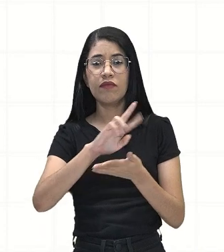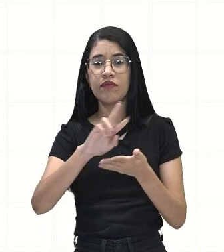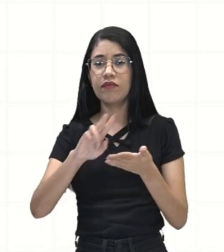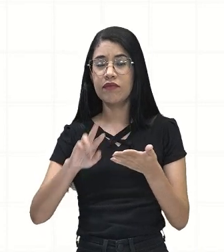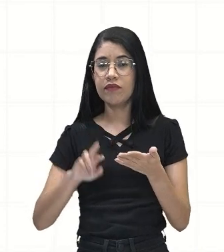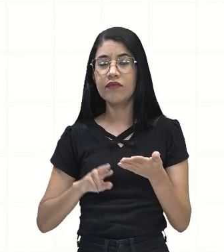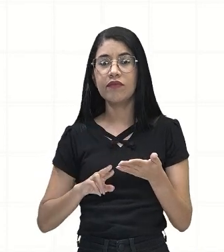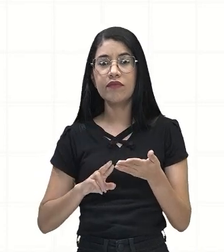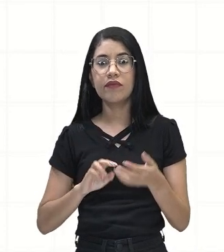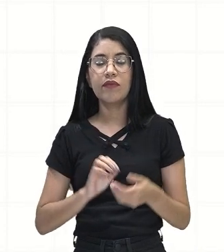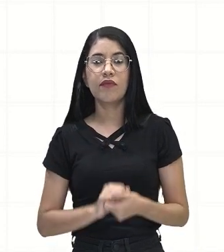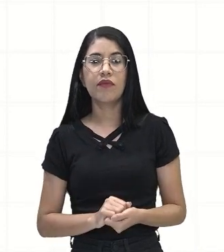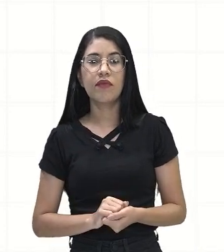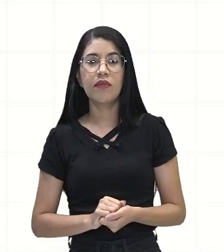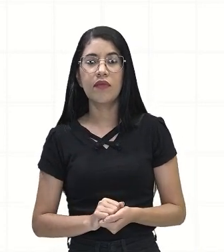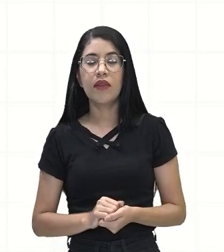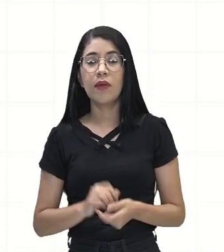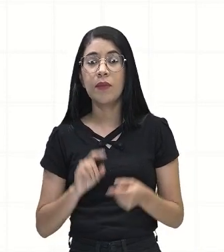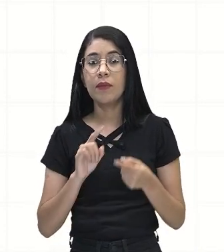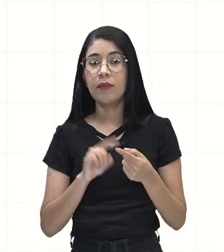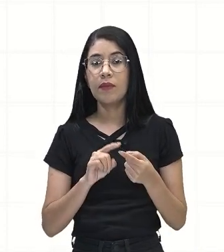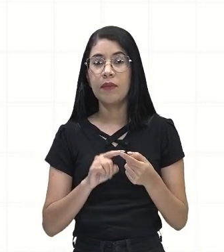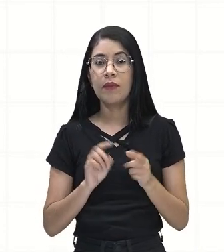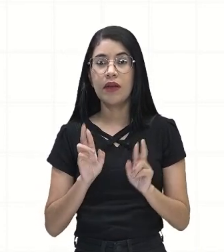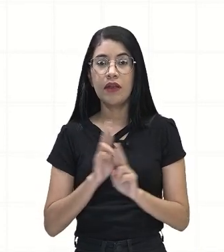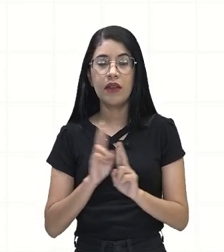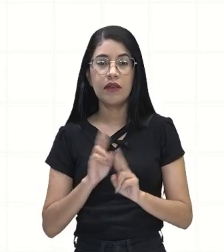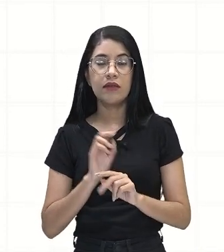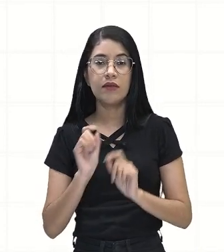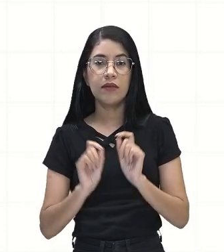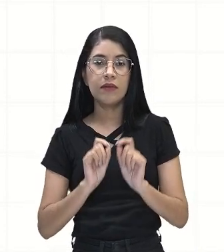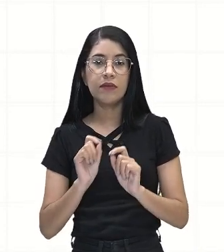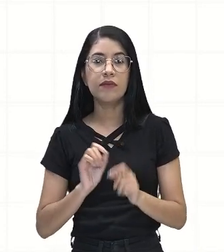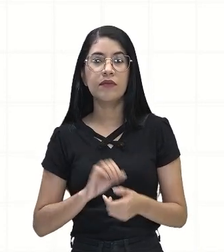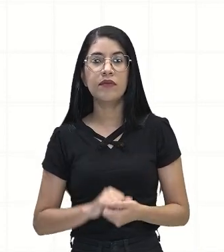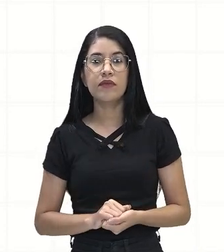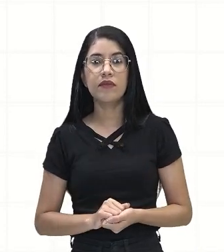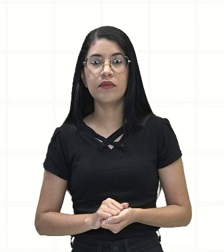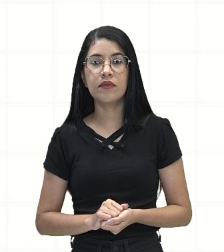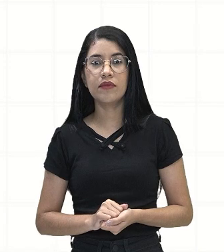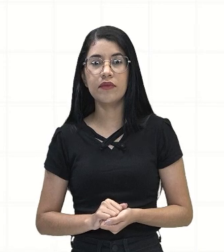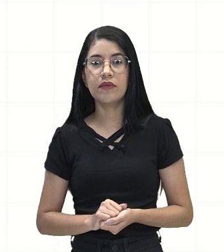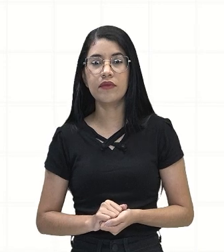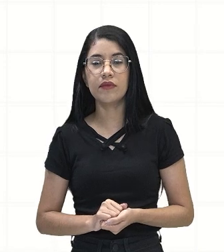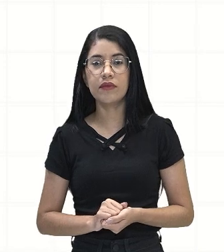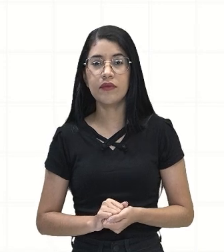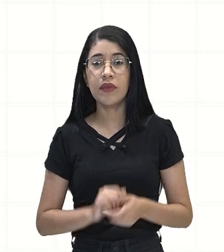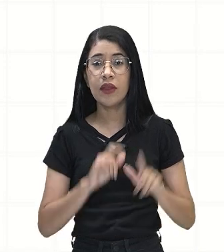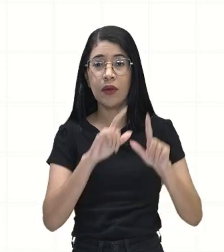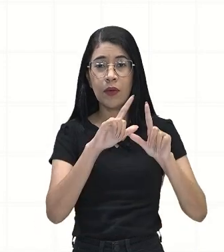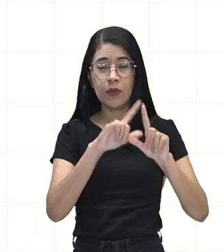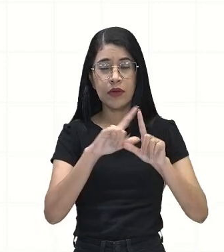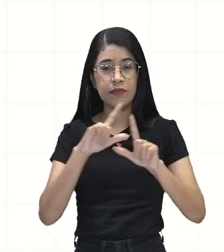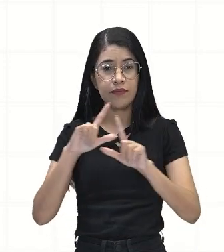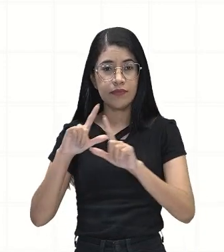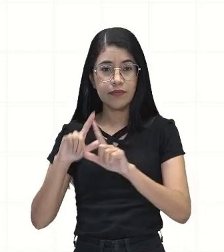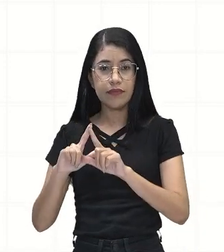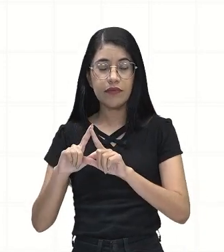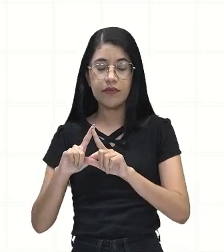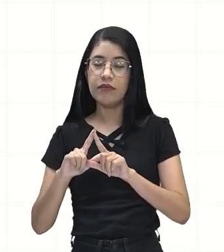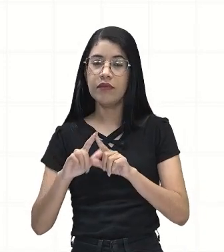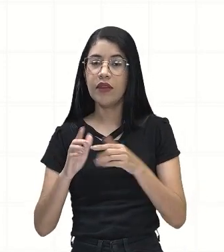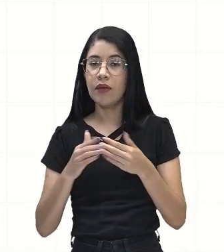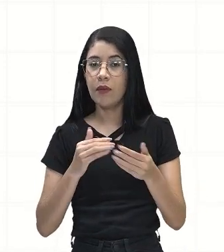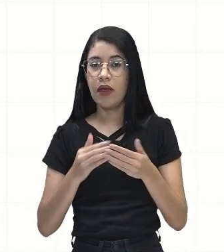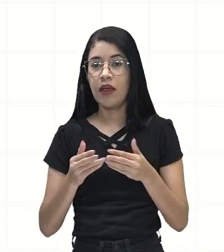bem. Então, vamos à primeira delas, que diz o seguinte. Em qualquer triângulo retângulo, o